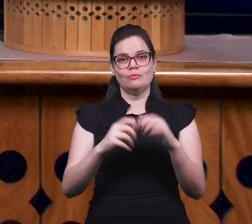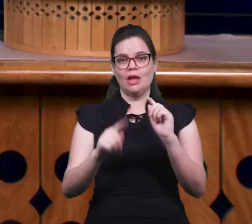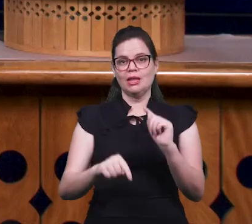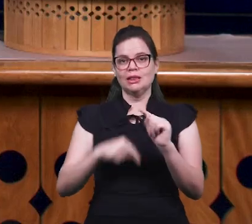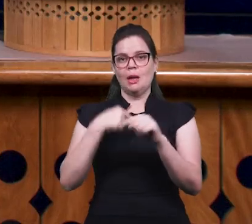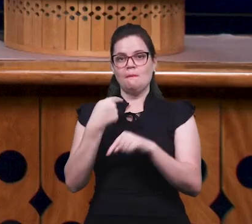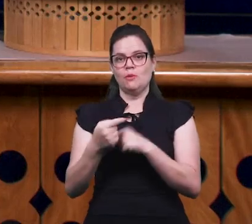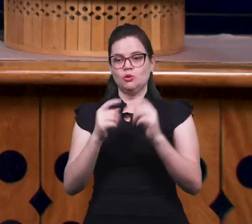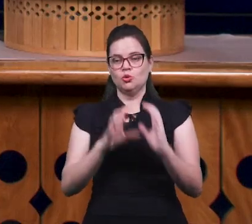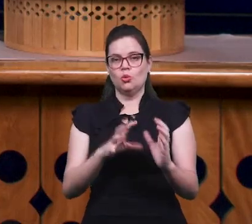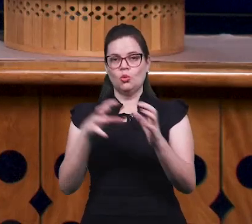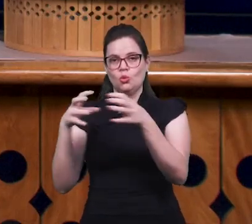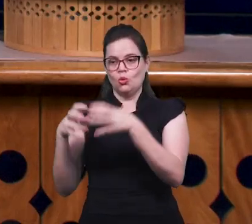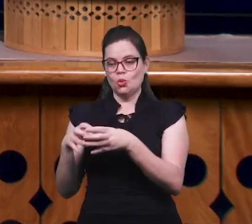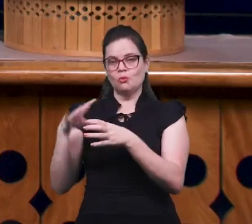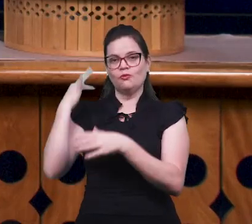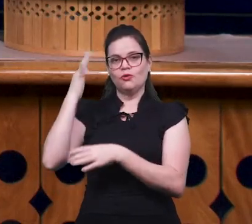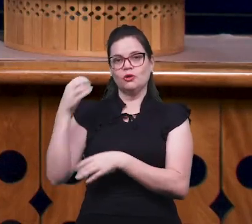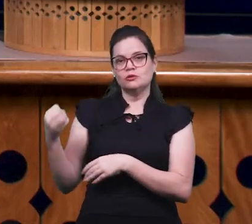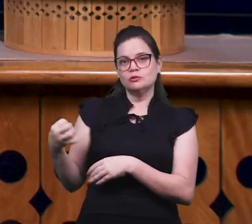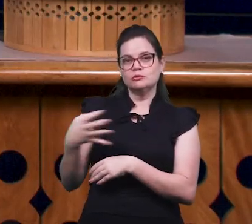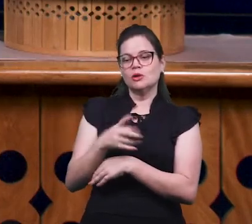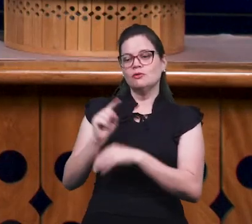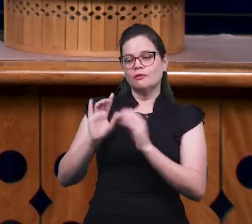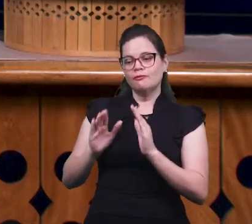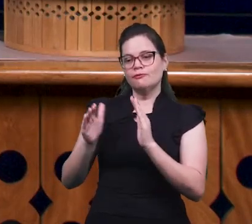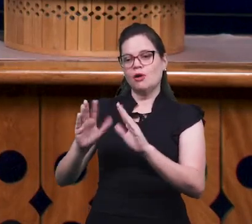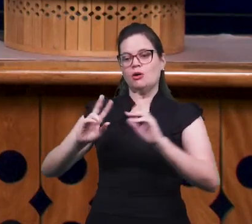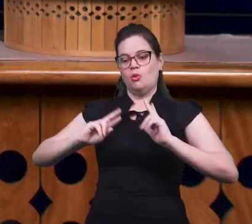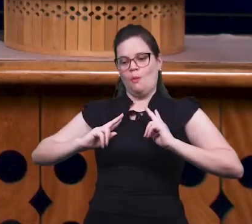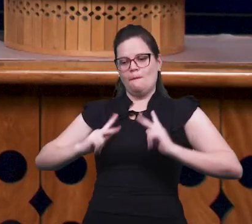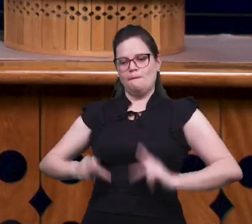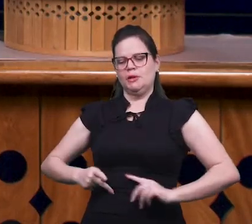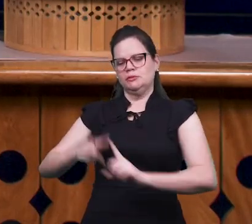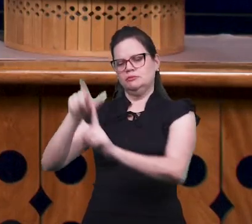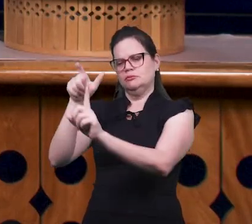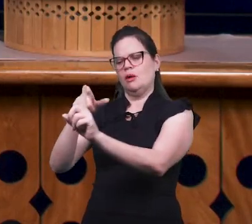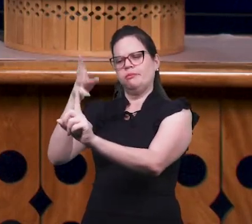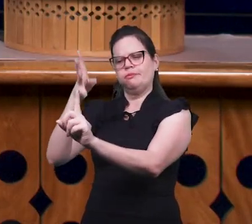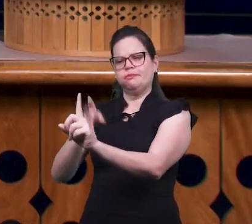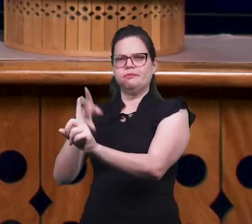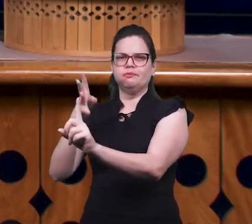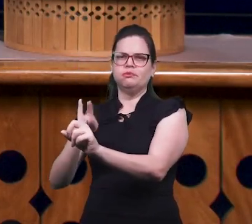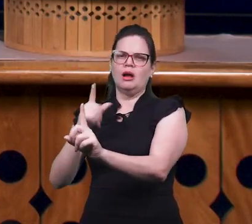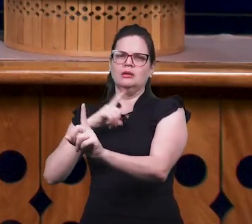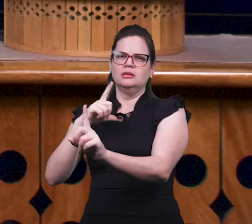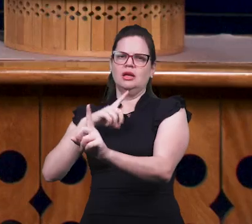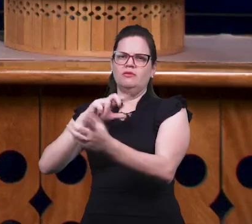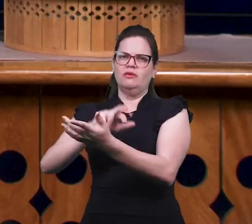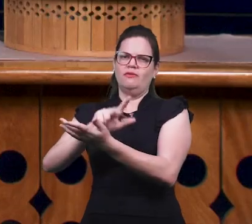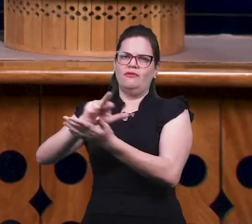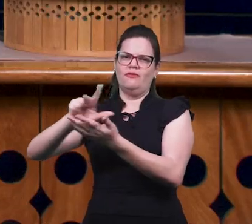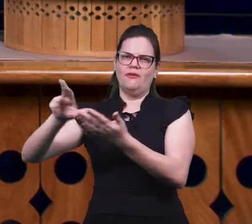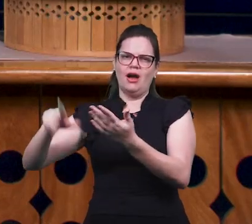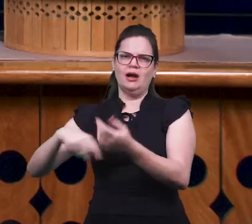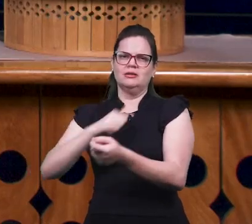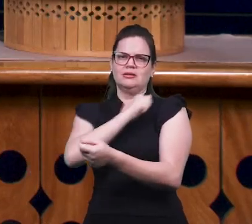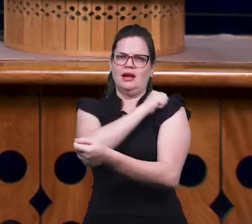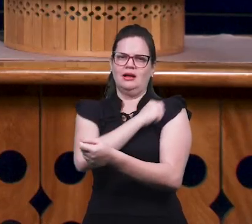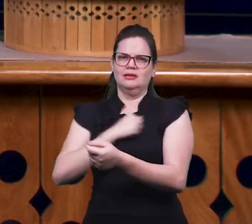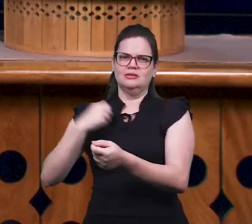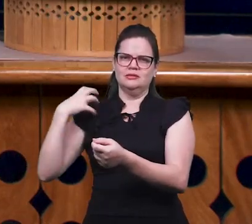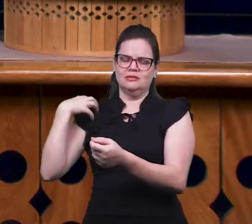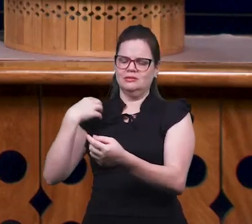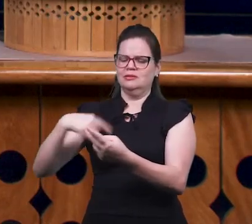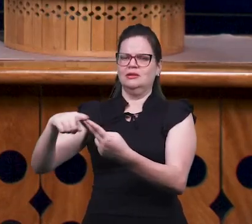homem. Aí veio, depois de muitos filósofos, Aristóteles, Platão, outros que vieram olhar, muitos filósofos que vieram, Sócrates,